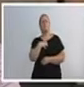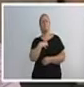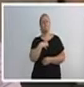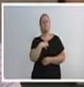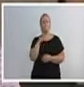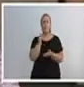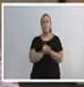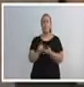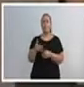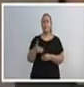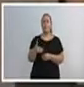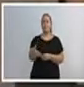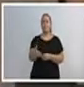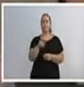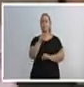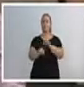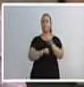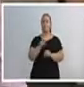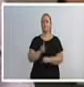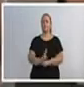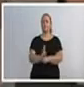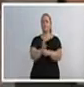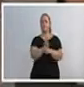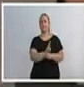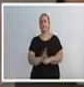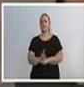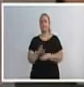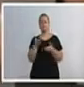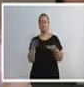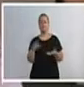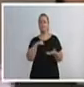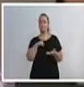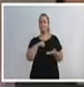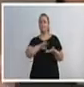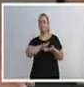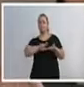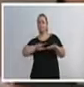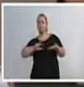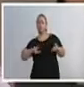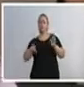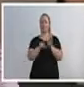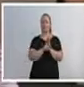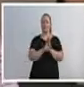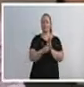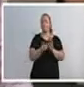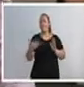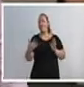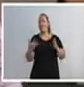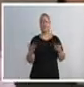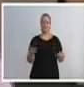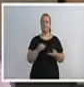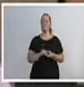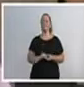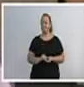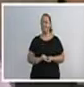primeiros dias aqui. É a questão da fiscalização. Como o senhor mesmo falou, existem várias leis, e não é só na questão da acessibilidade. Várias leis que nesta